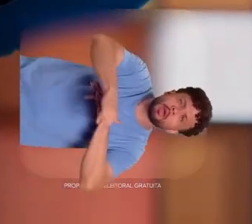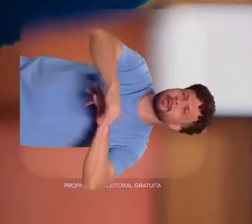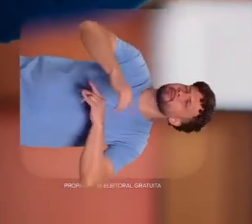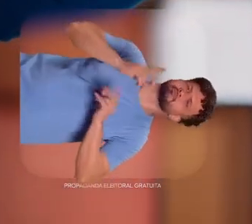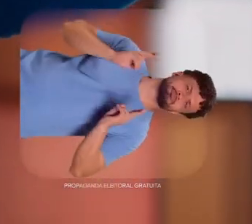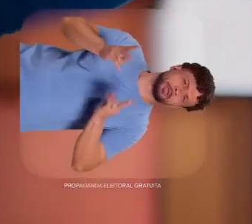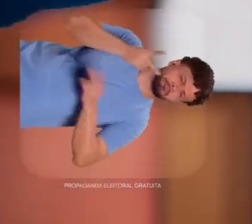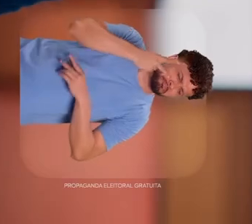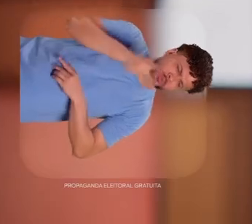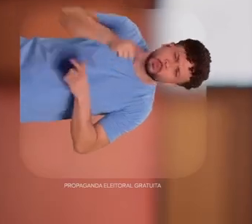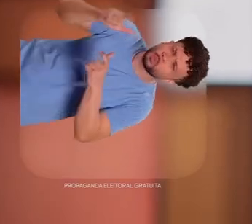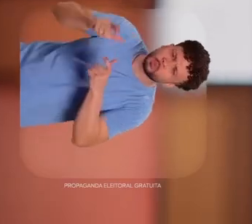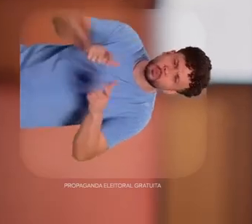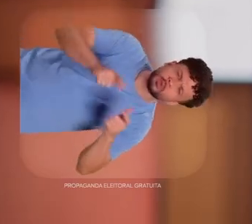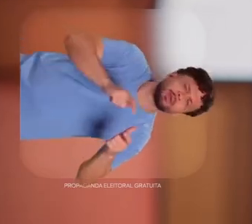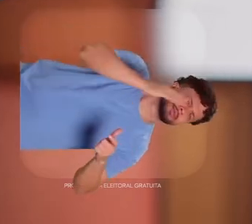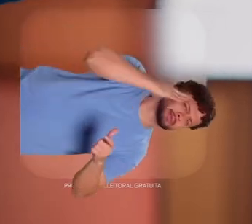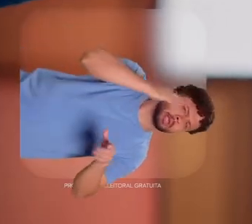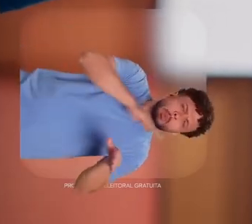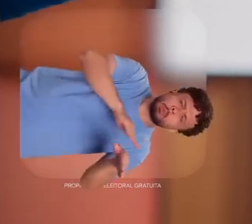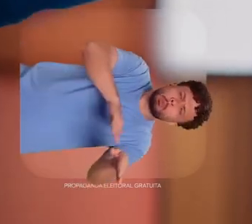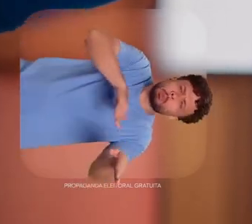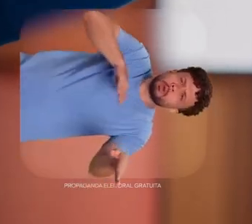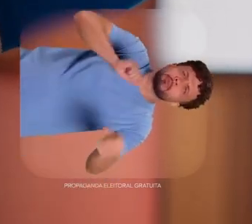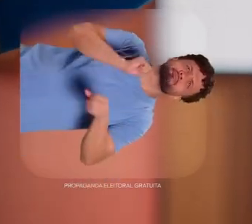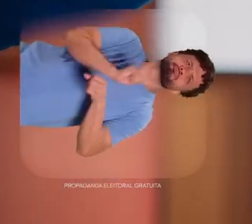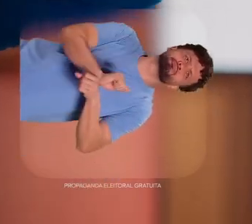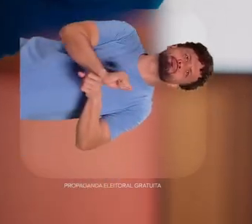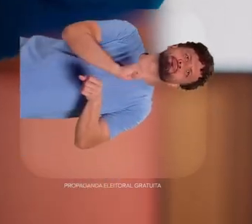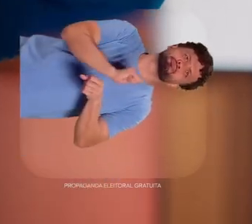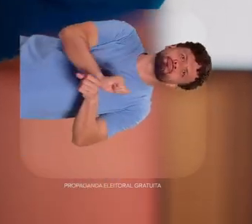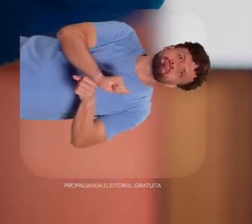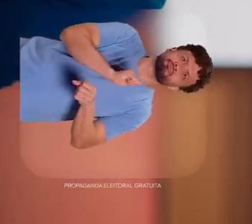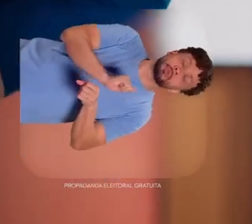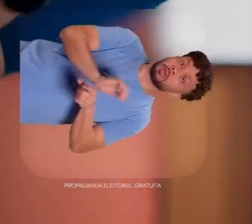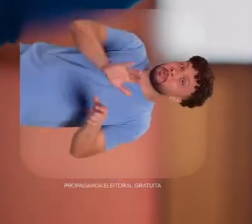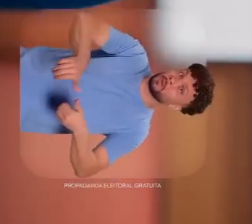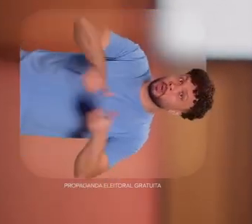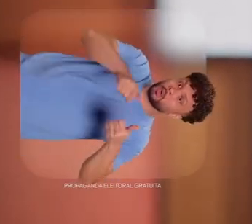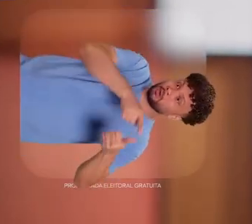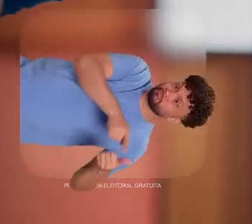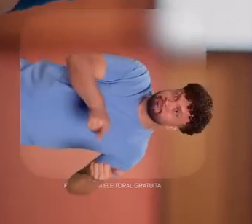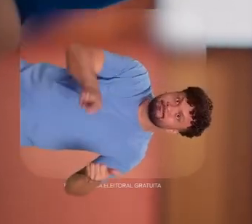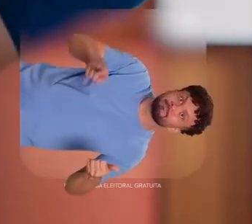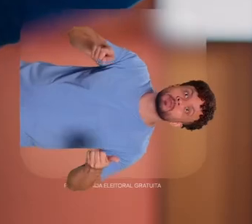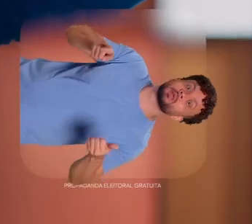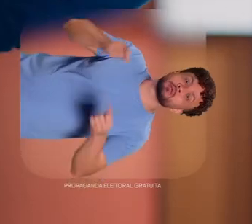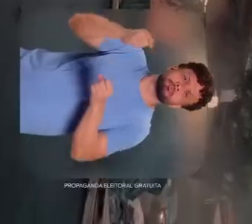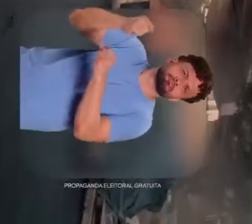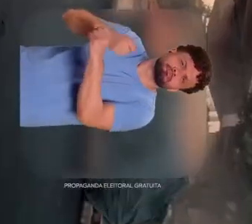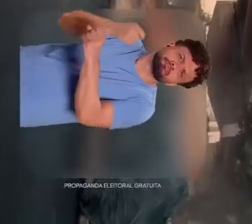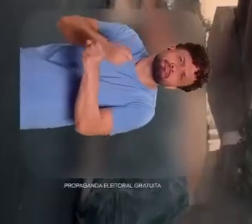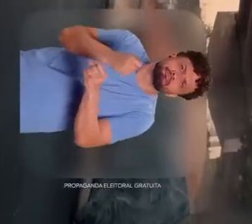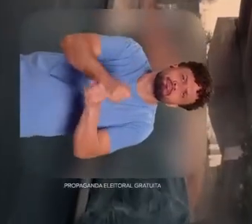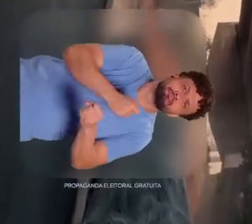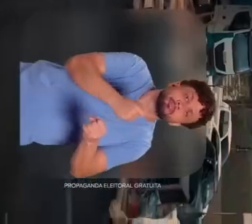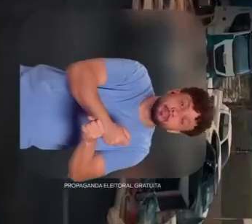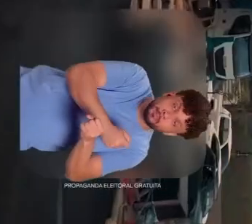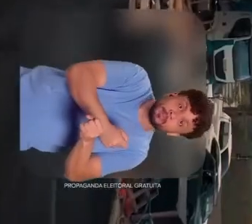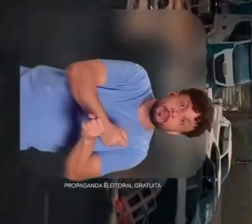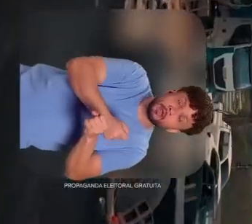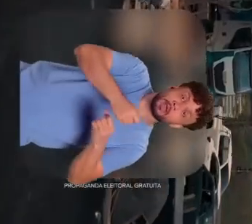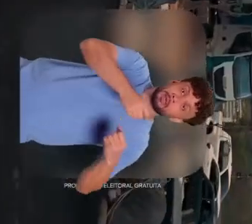inteiro, sei bem o que é ficar parado no trânsito. Para melhorar a situação, estamos fazendo várias obras. Na